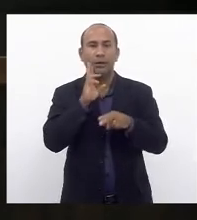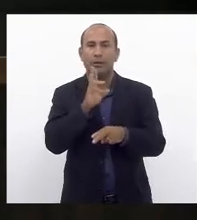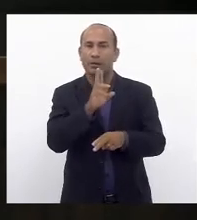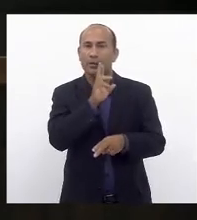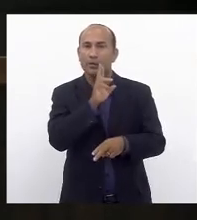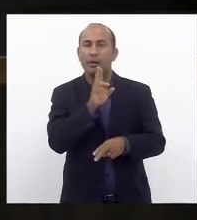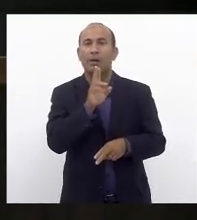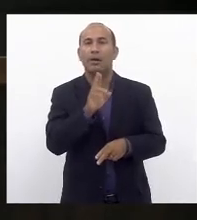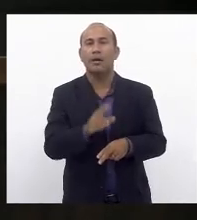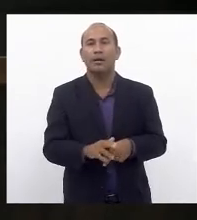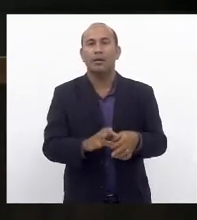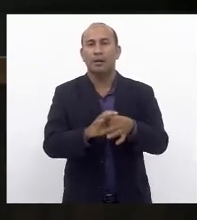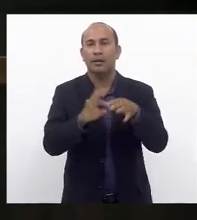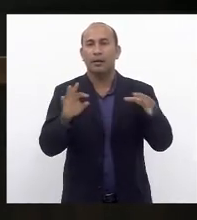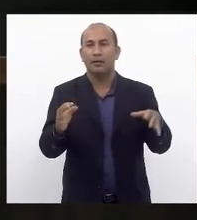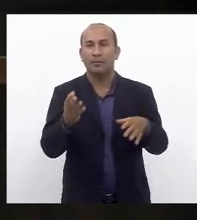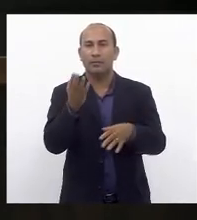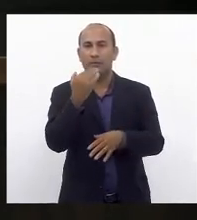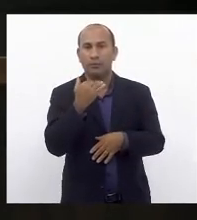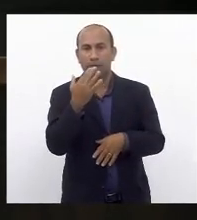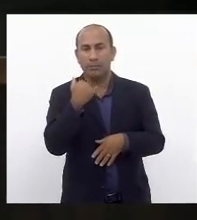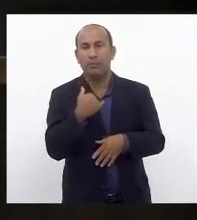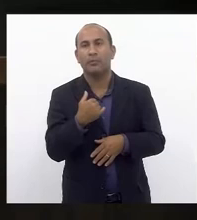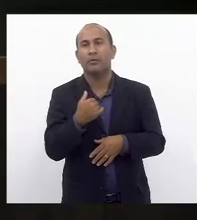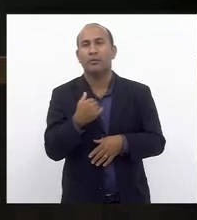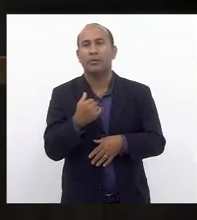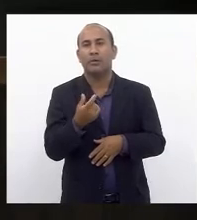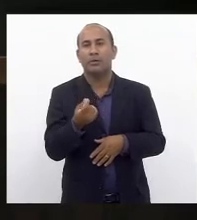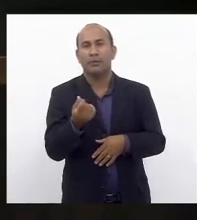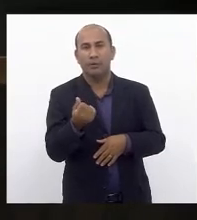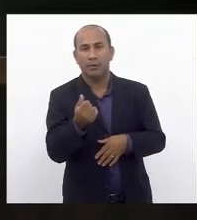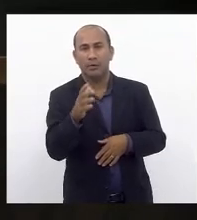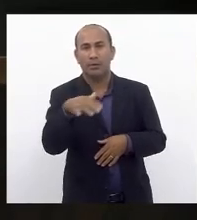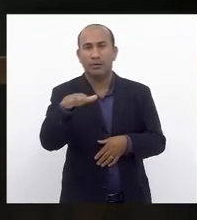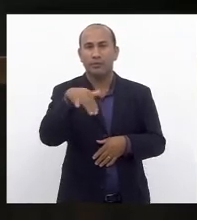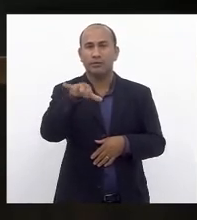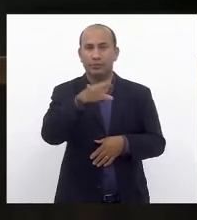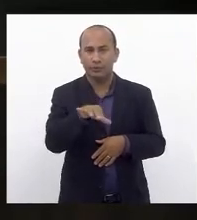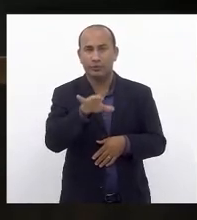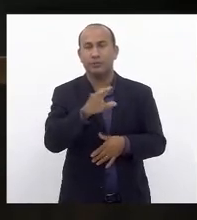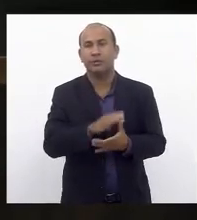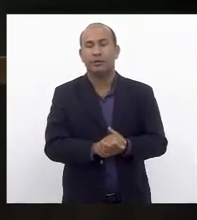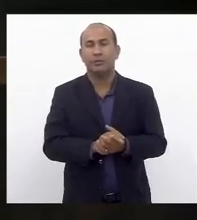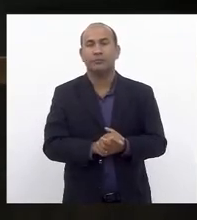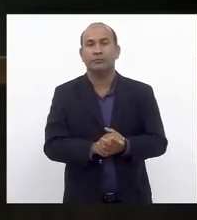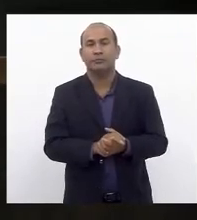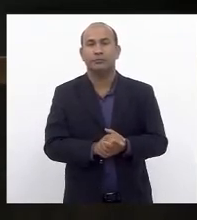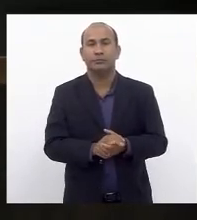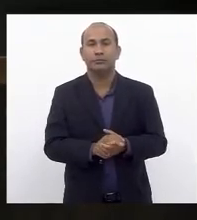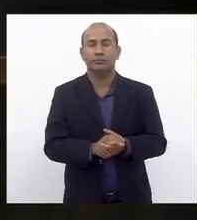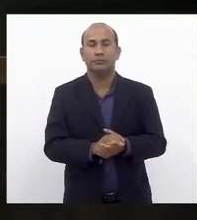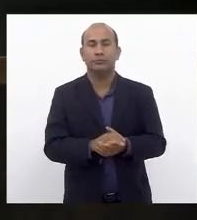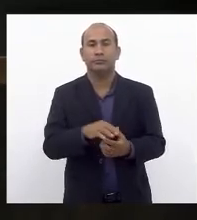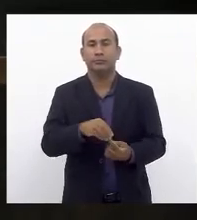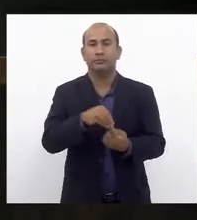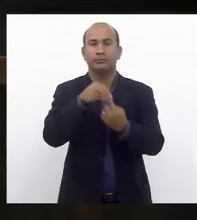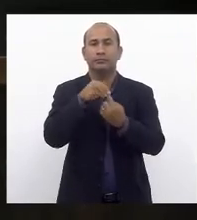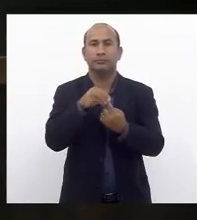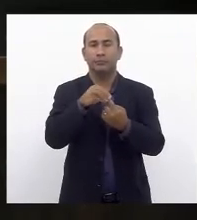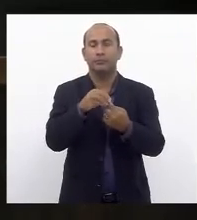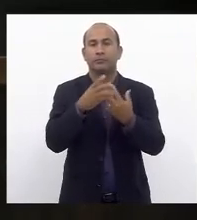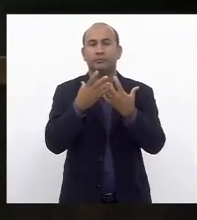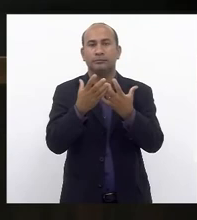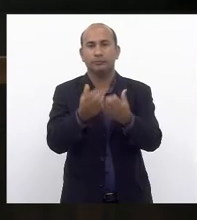com refeição no valor módico na região dos Lagos. Pareceres da Comissão de Indicação Legislativa